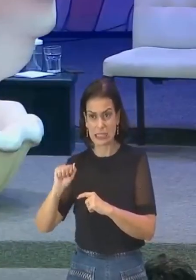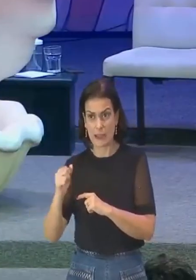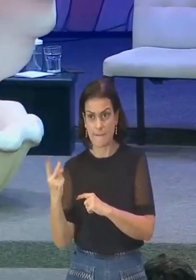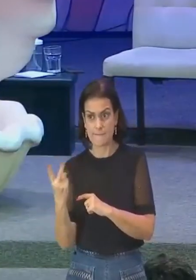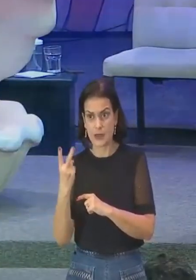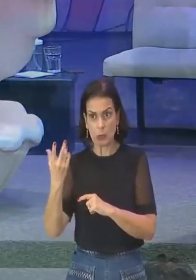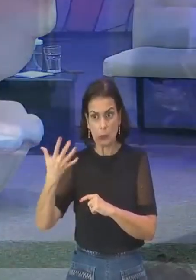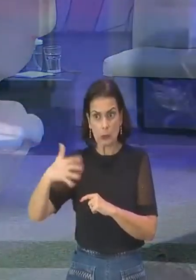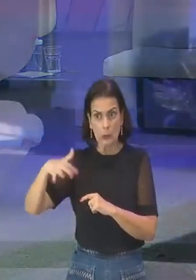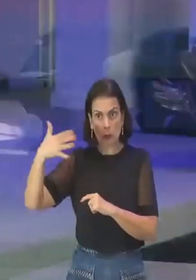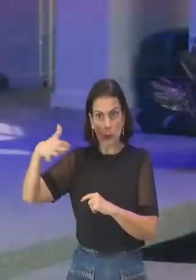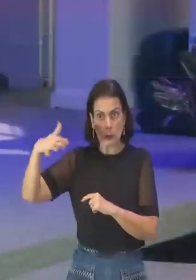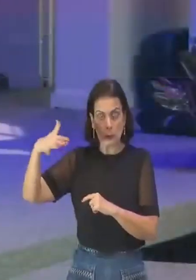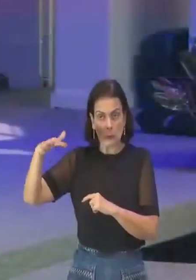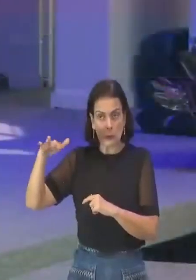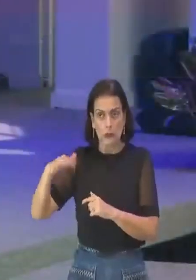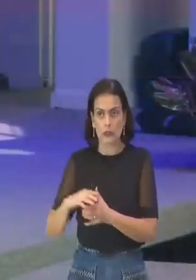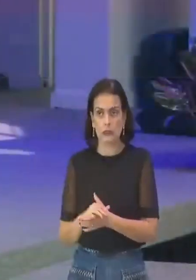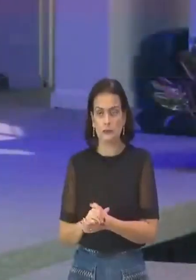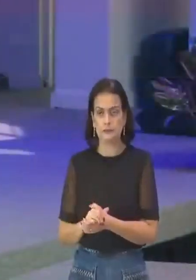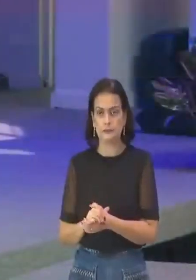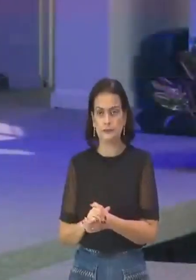valor inestimável.